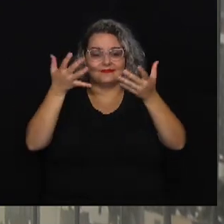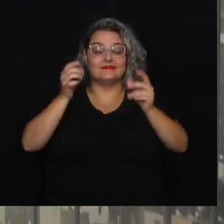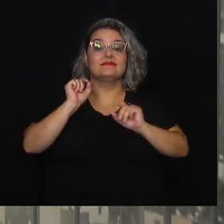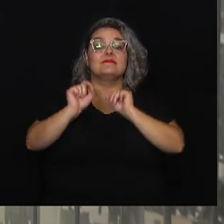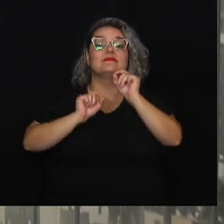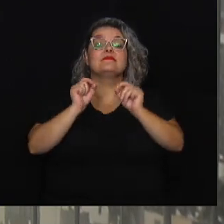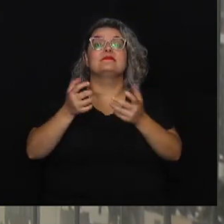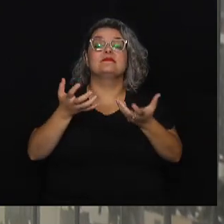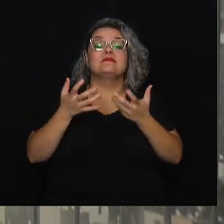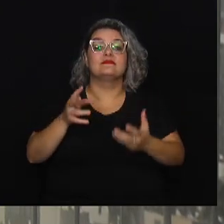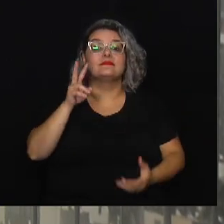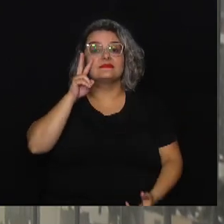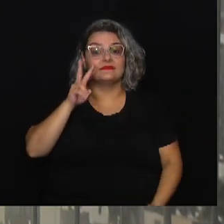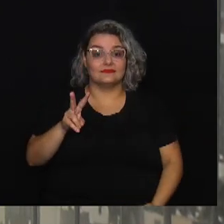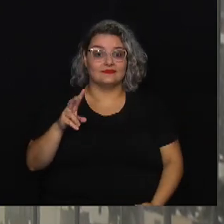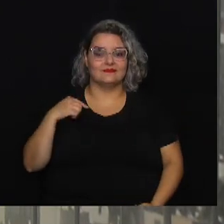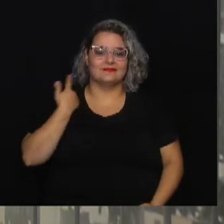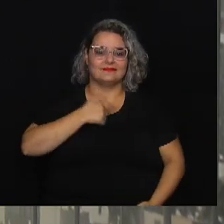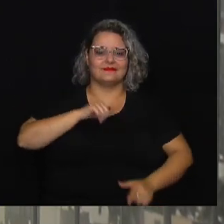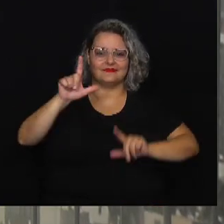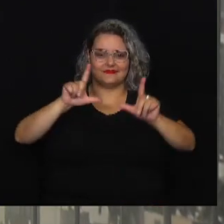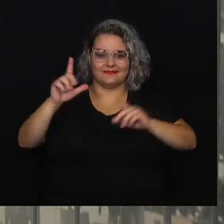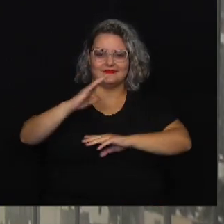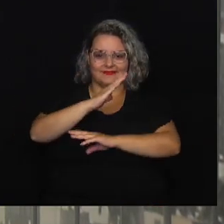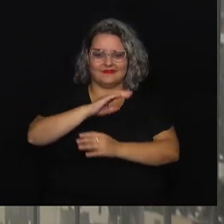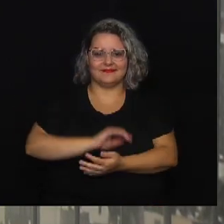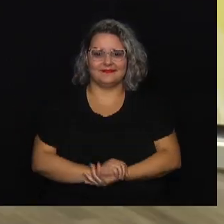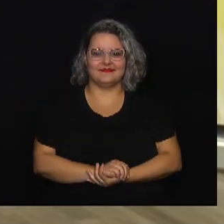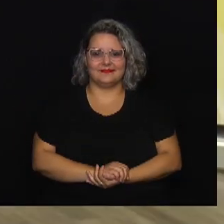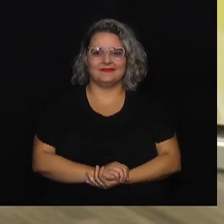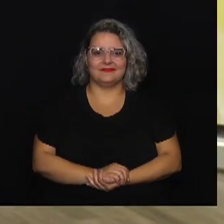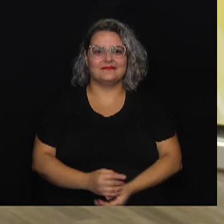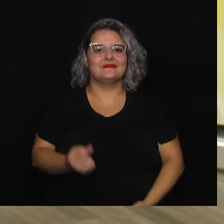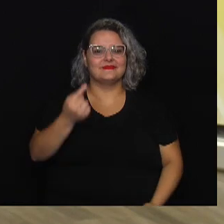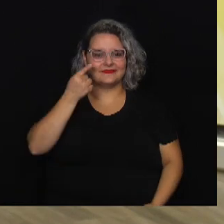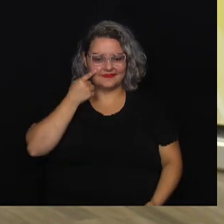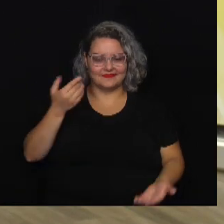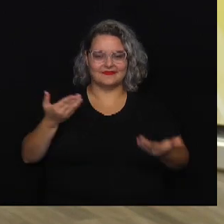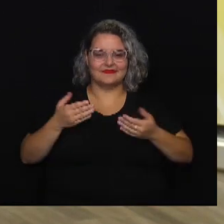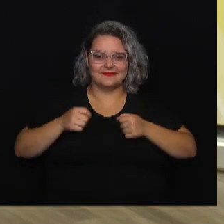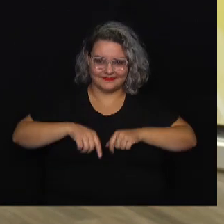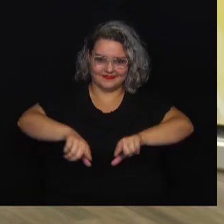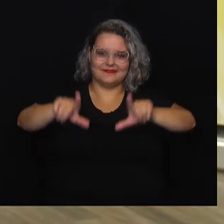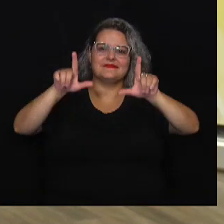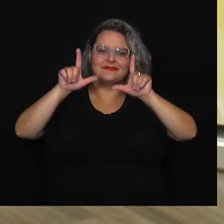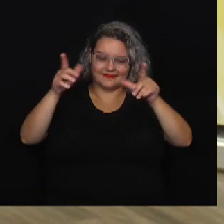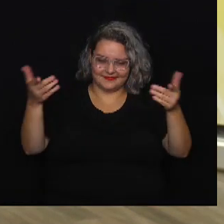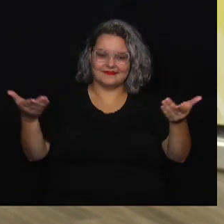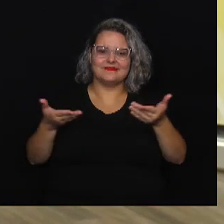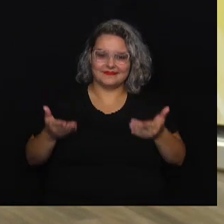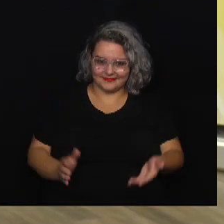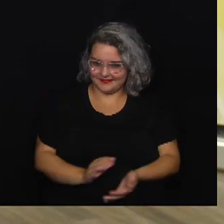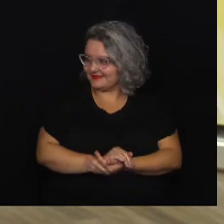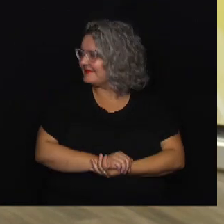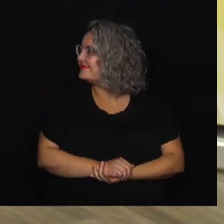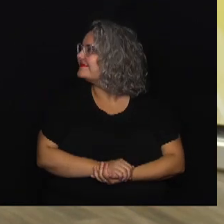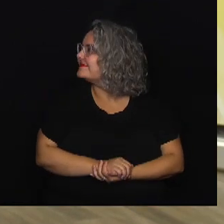você quer assistir aqui no nosso telejornal. Confira a partir de agora os destaques de